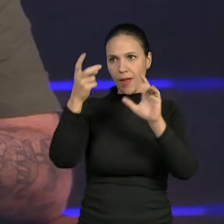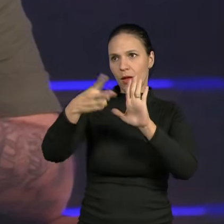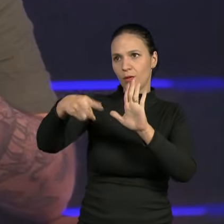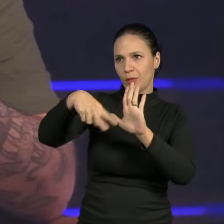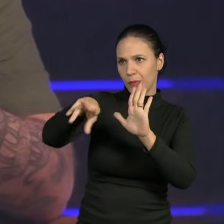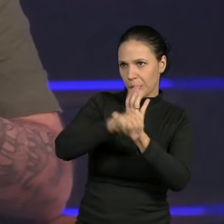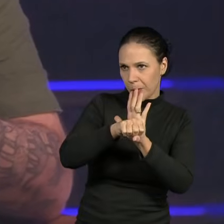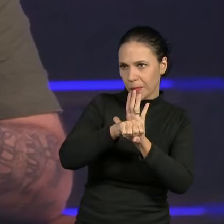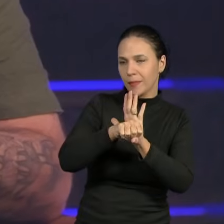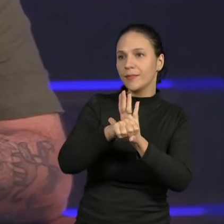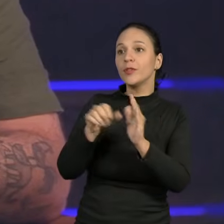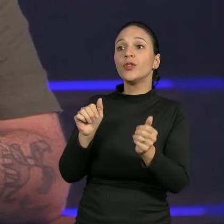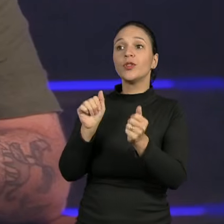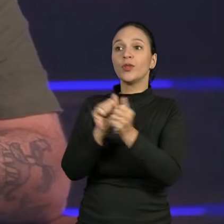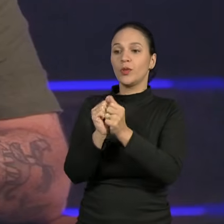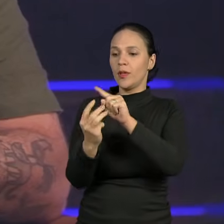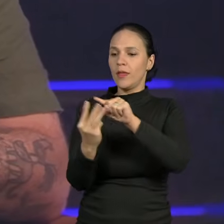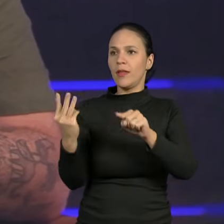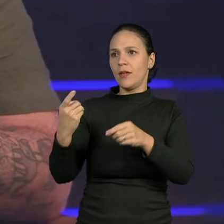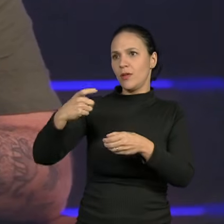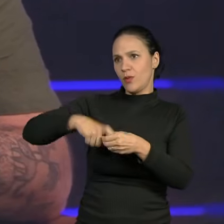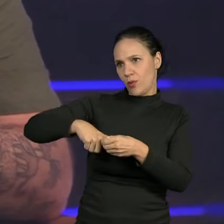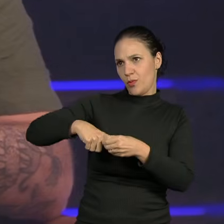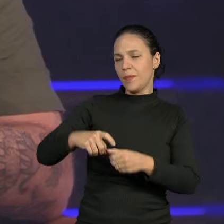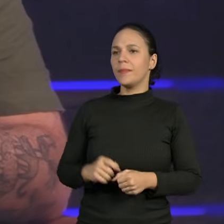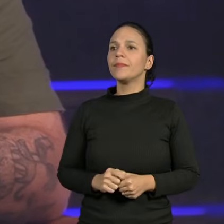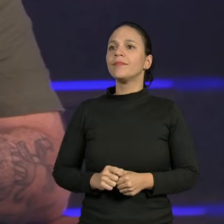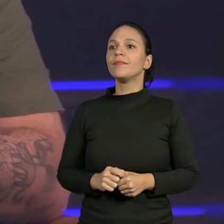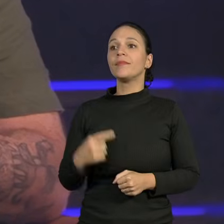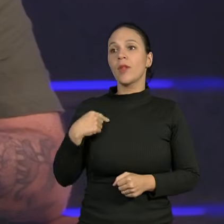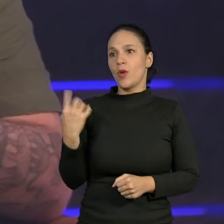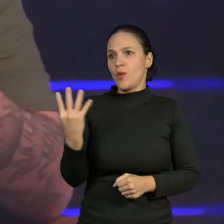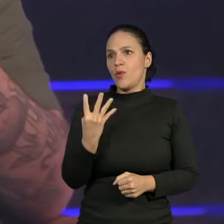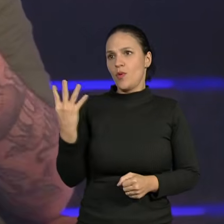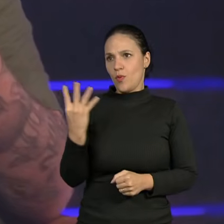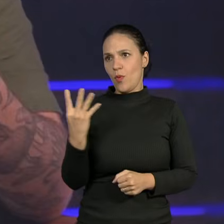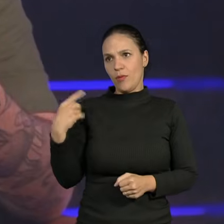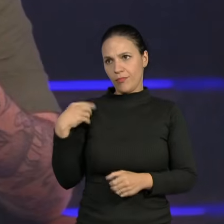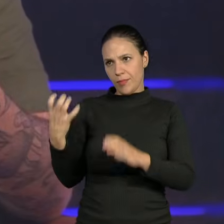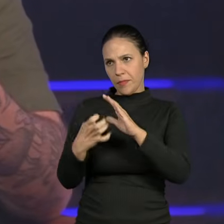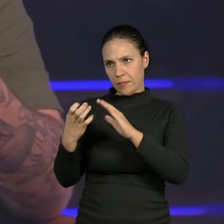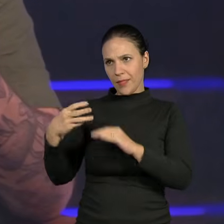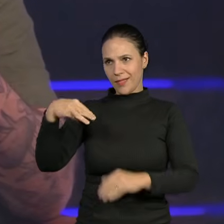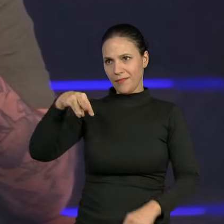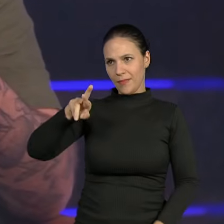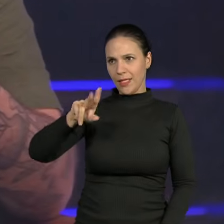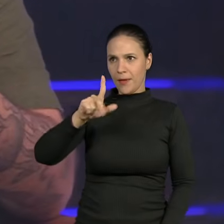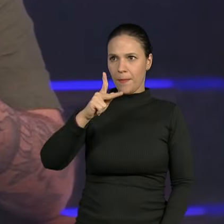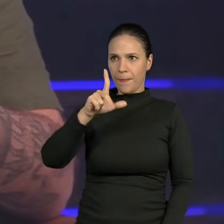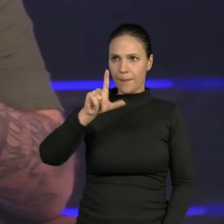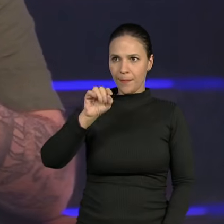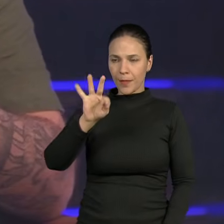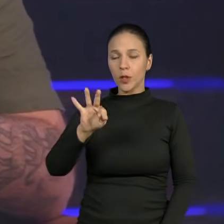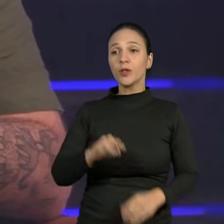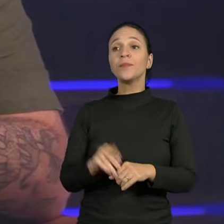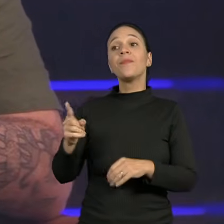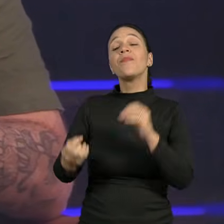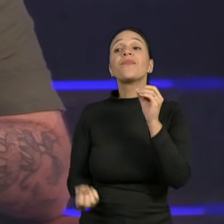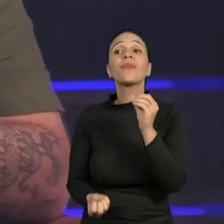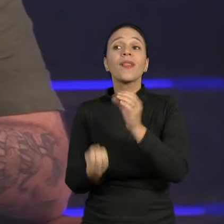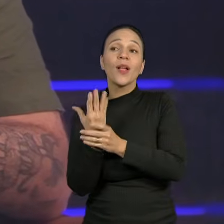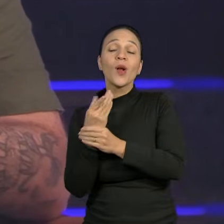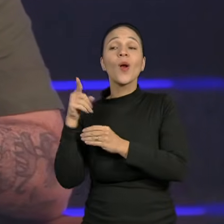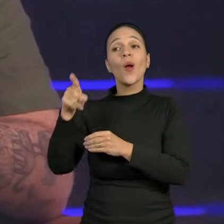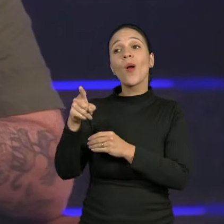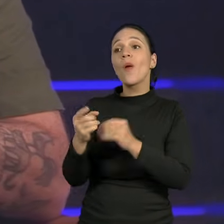audiovisual, junto com mais 3 sócios. Nós somos 4 lá na Mr. Plot e a gente criou uma produtora para